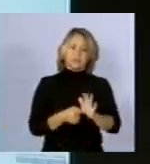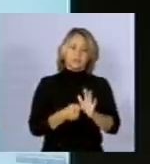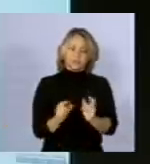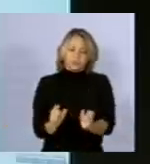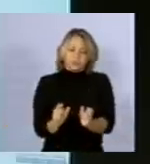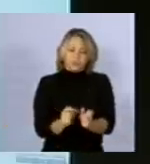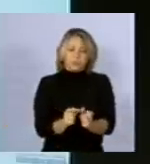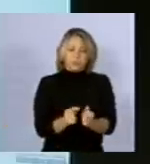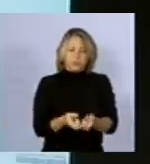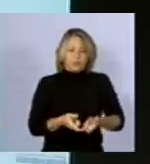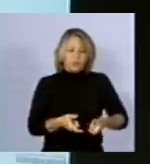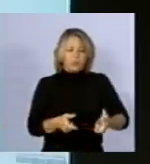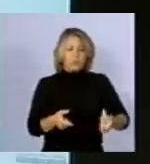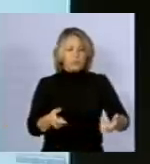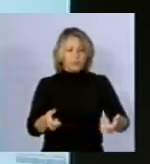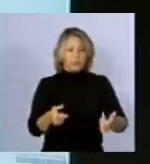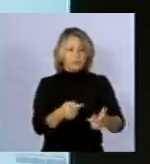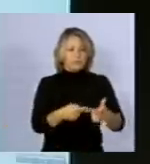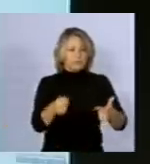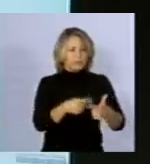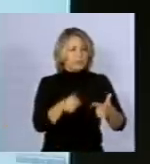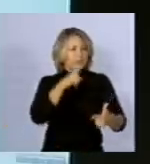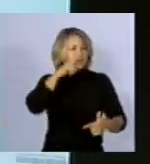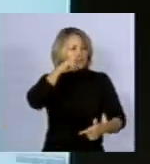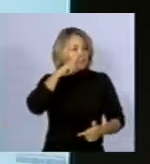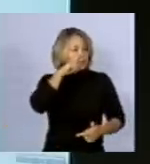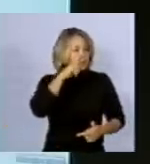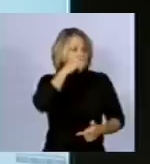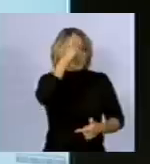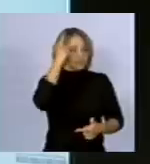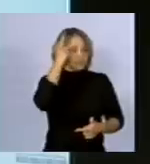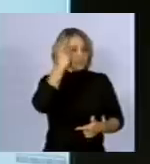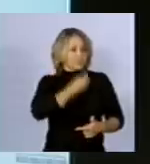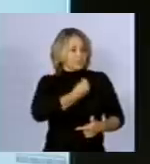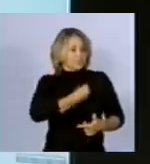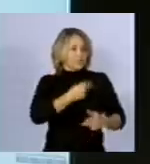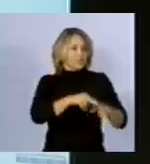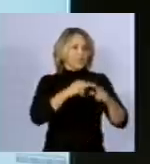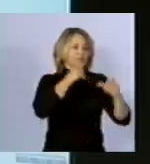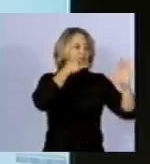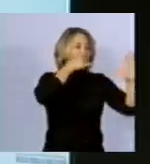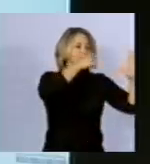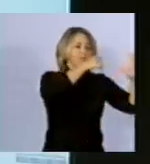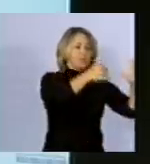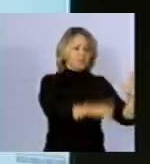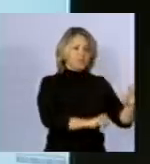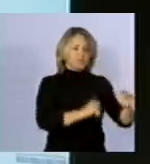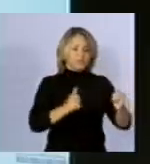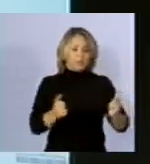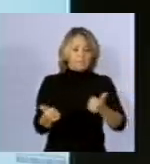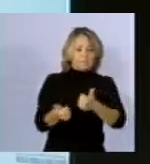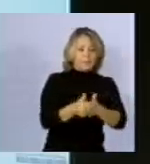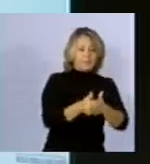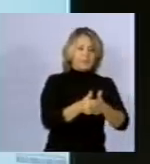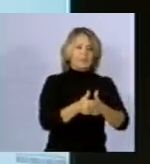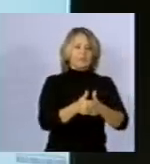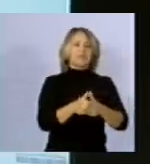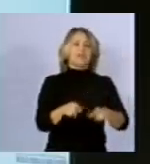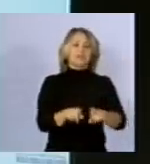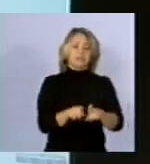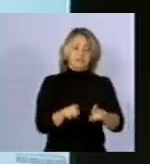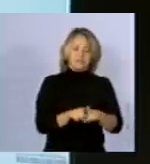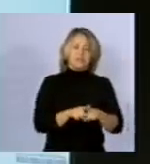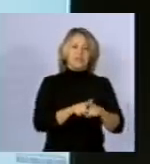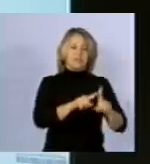o conjunto dos possíveis riscos a que estamos submetidos pela exposição eh além da leucemia e dos cânceres o